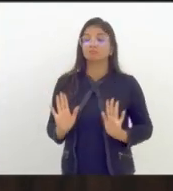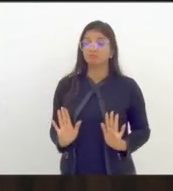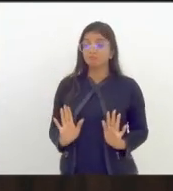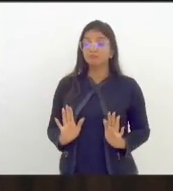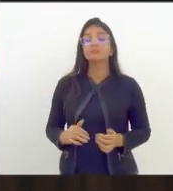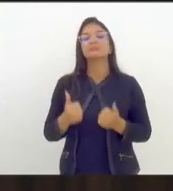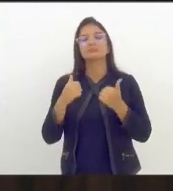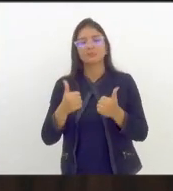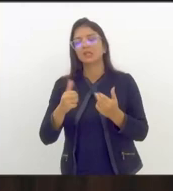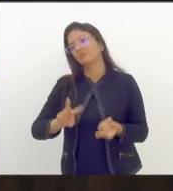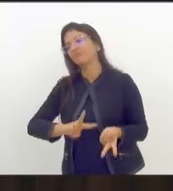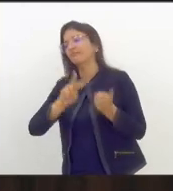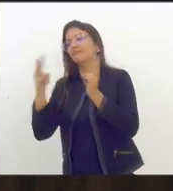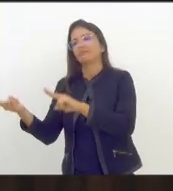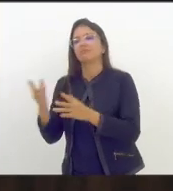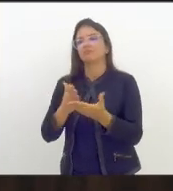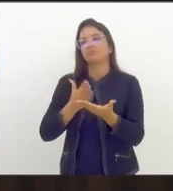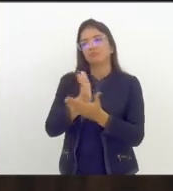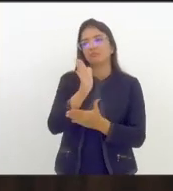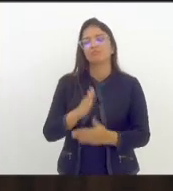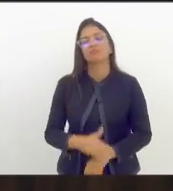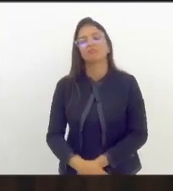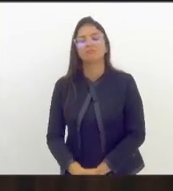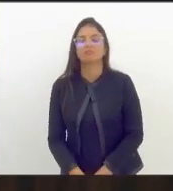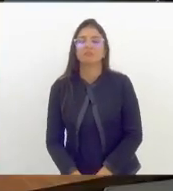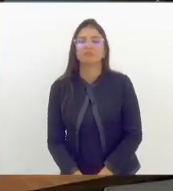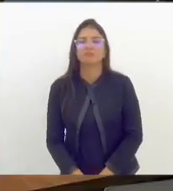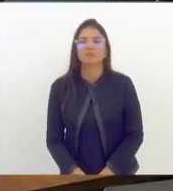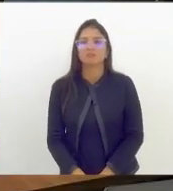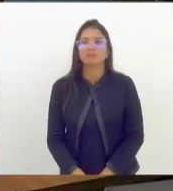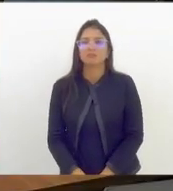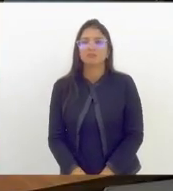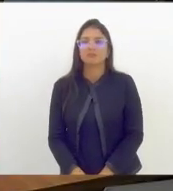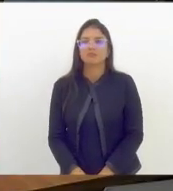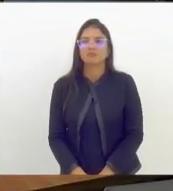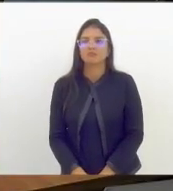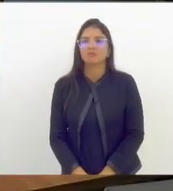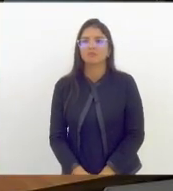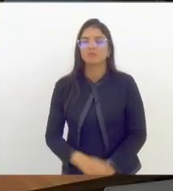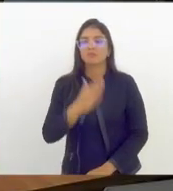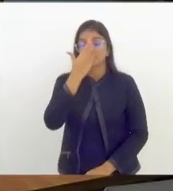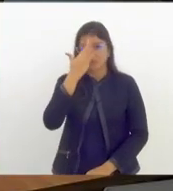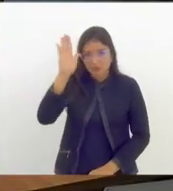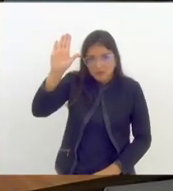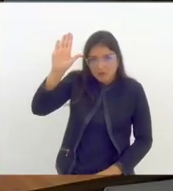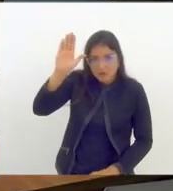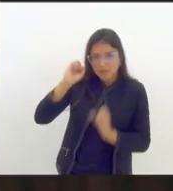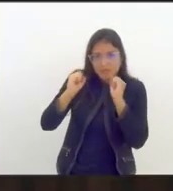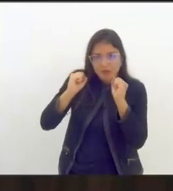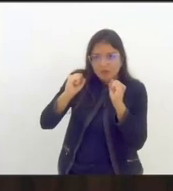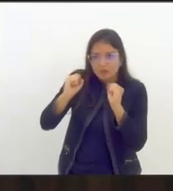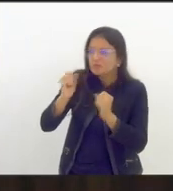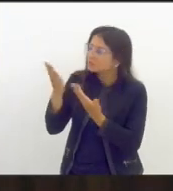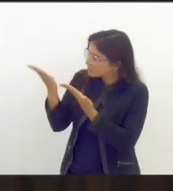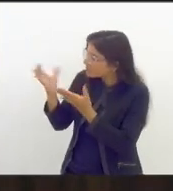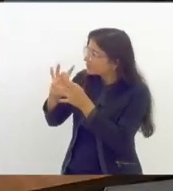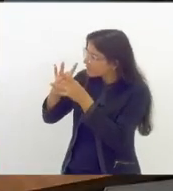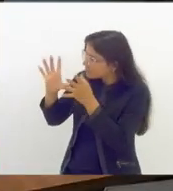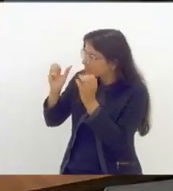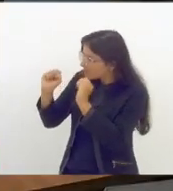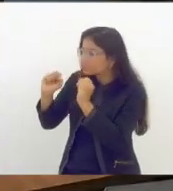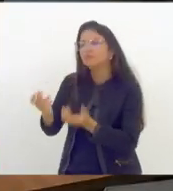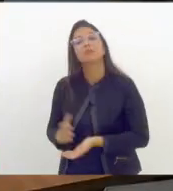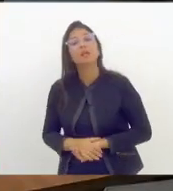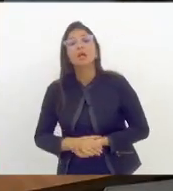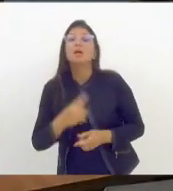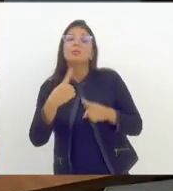estão. Aprovado, vai autógrafo. Presidente, eu queria fazer uma questão de ordem, é possível? Questão de ordem, deputada Marta Rocha. É porque